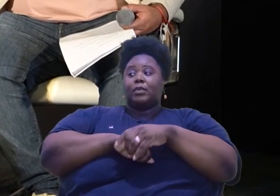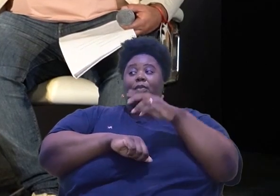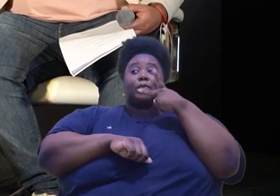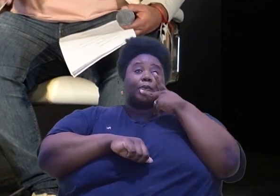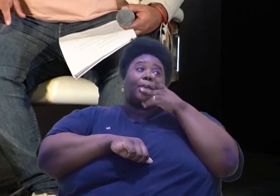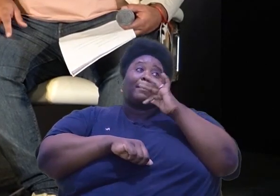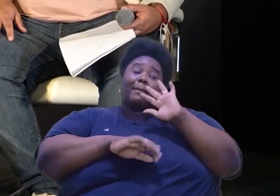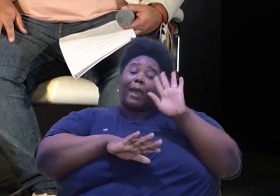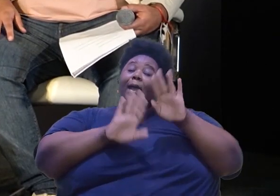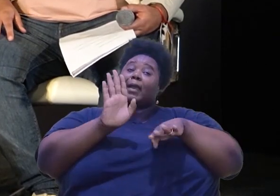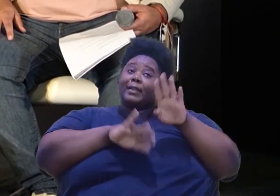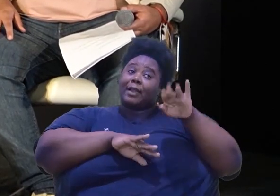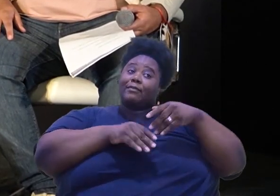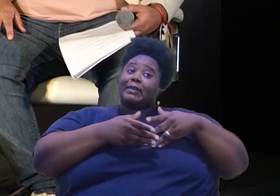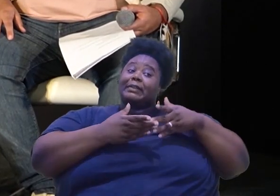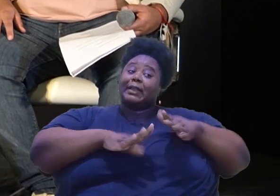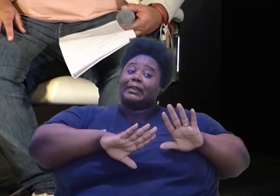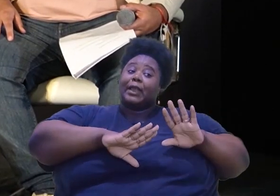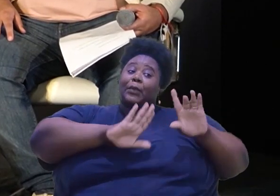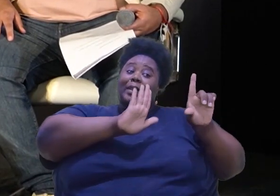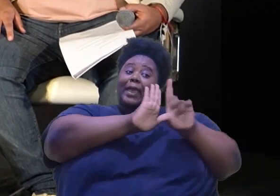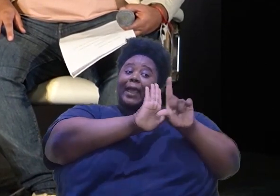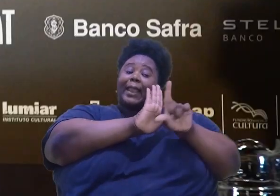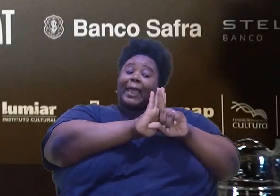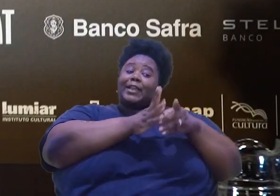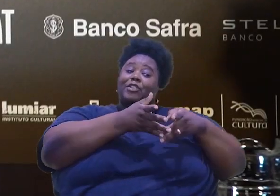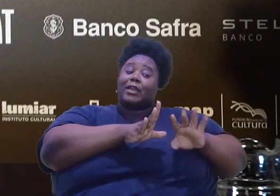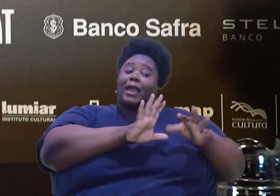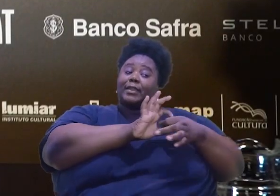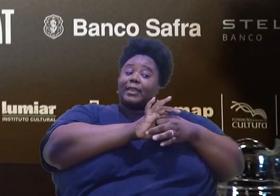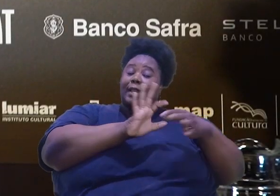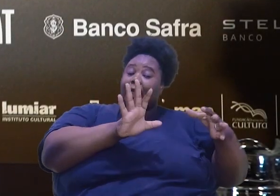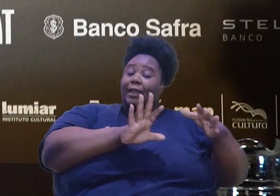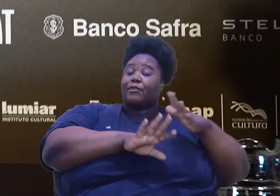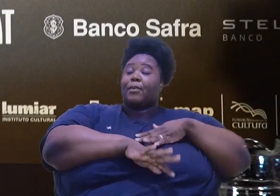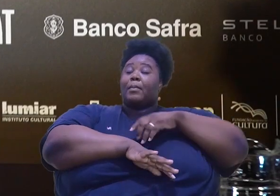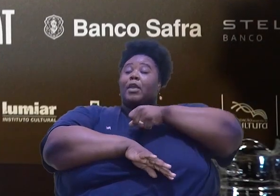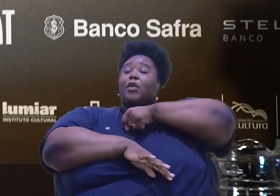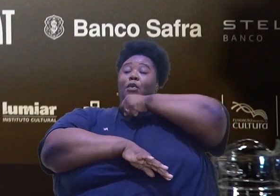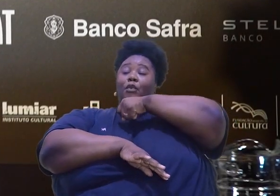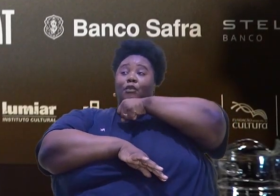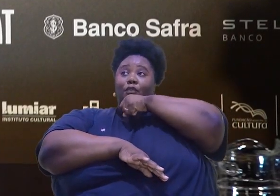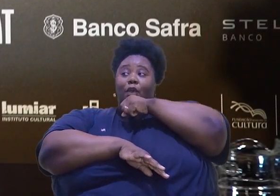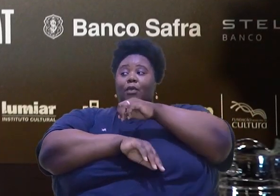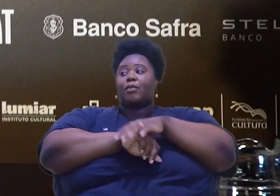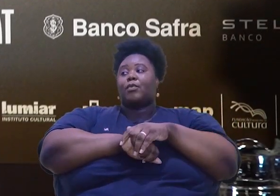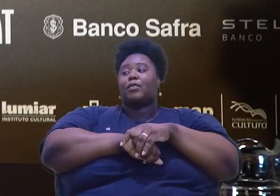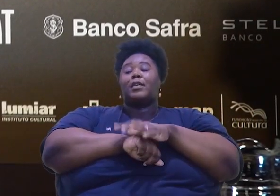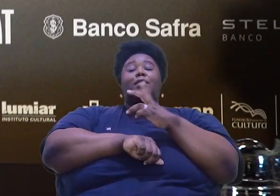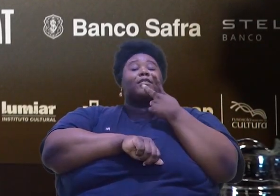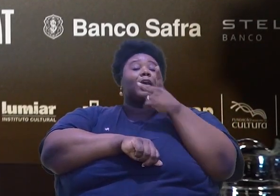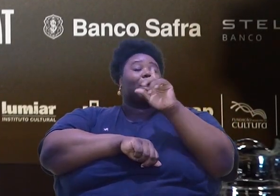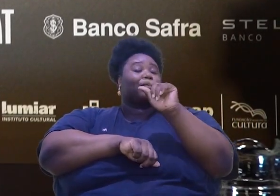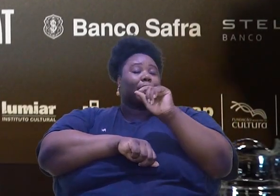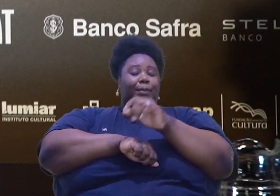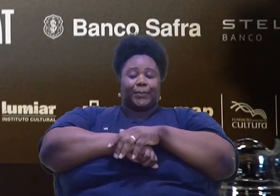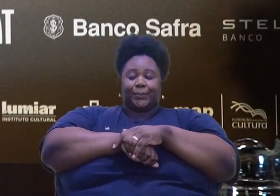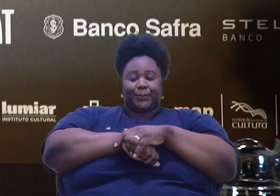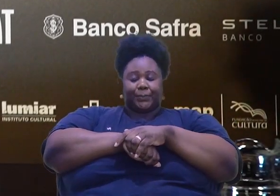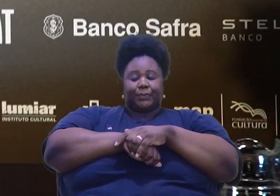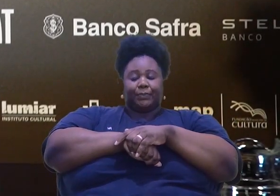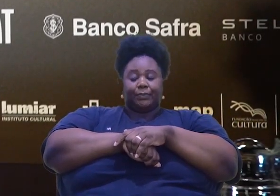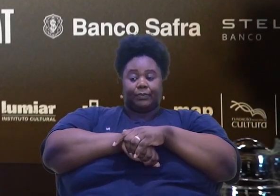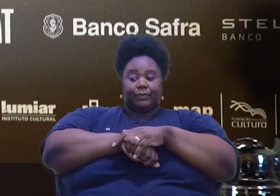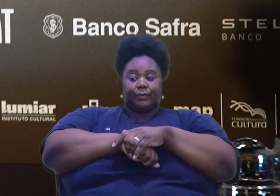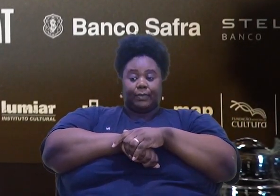ter nascido no ventre livre. E esse meu avô, Luiz Floriano, ele falava que